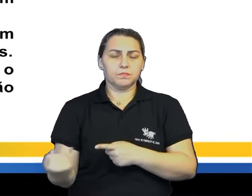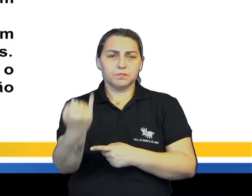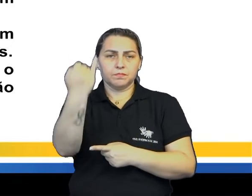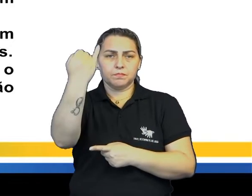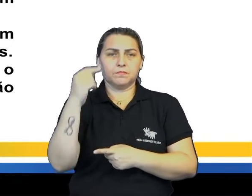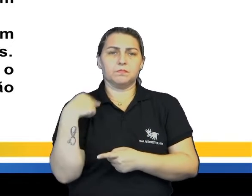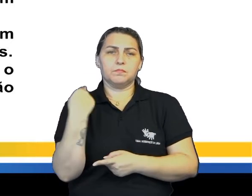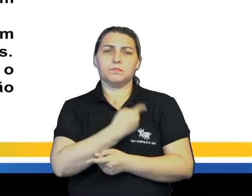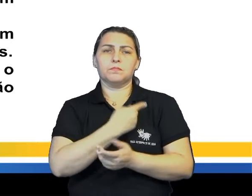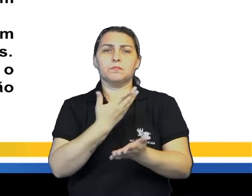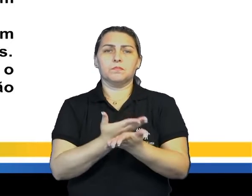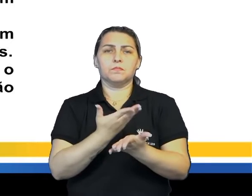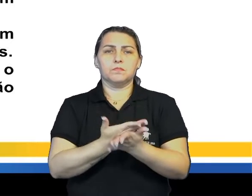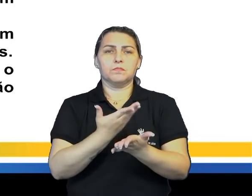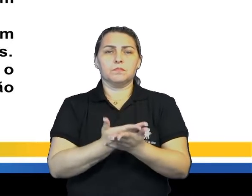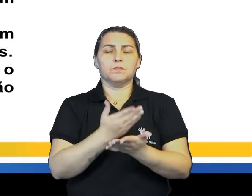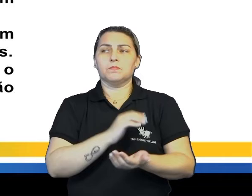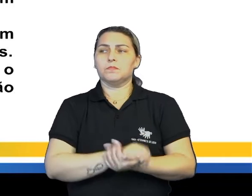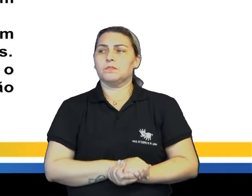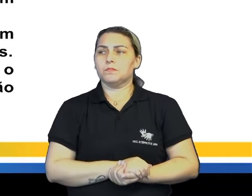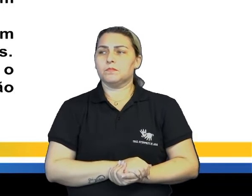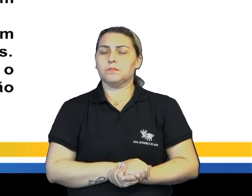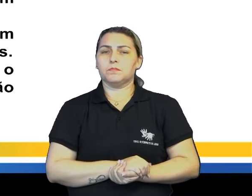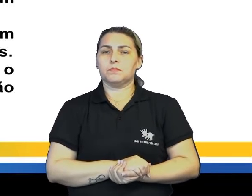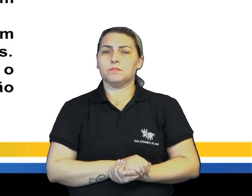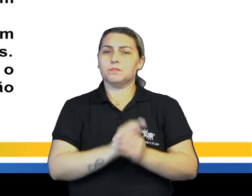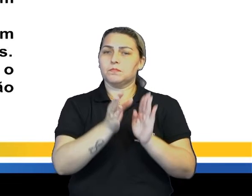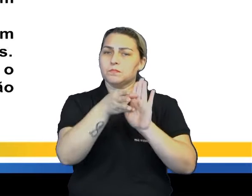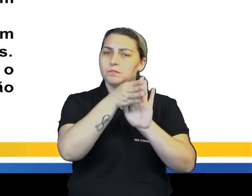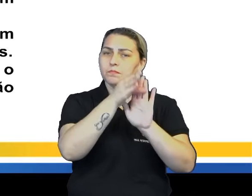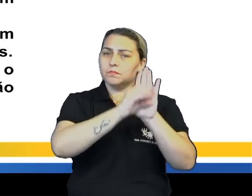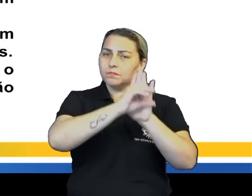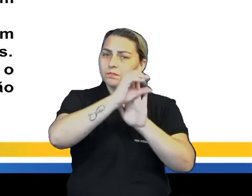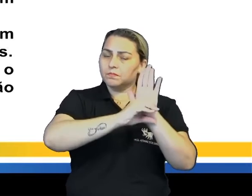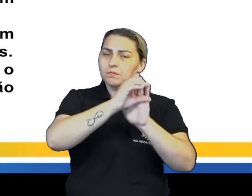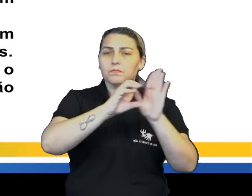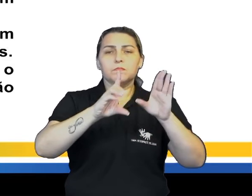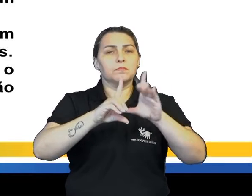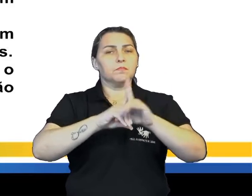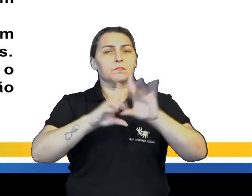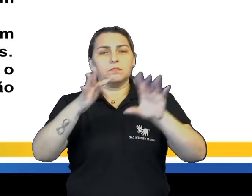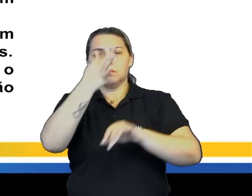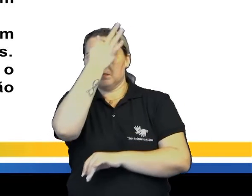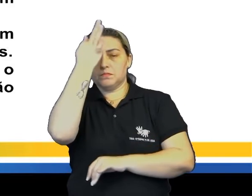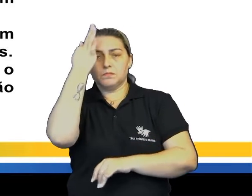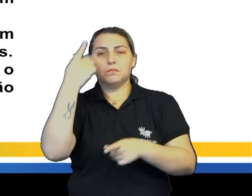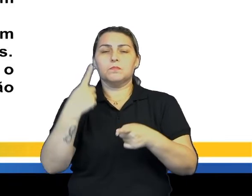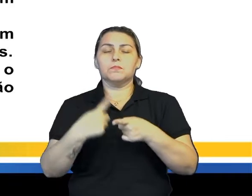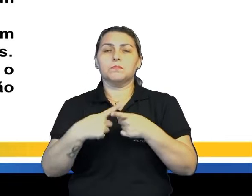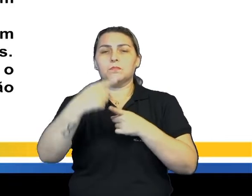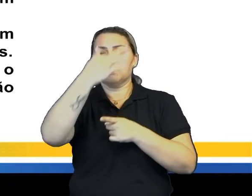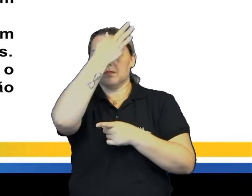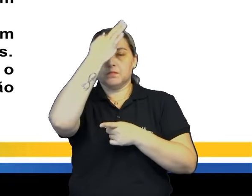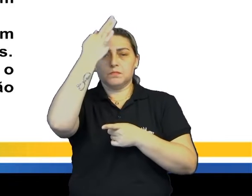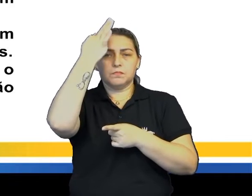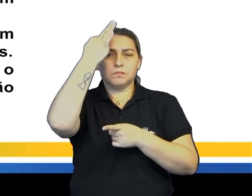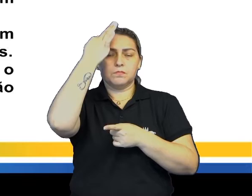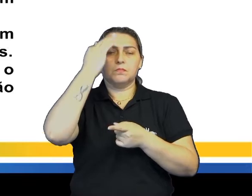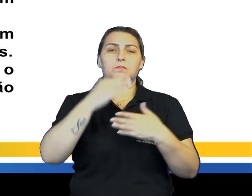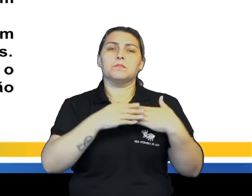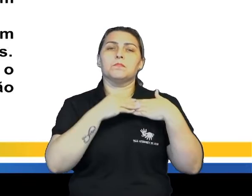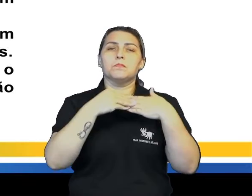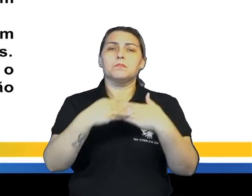importante, então, a gente estudar esse conceito de democracia na filosofia? Porque a filosofia, ela